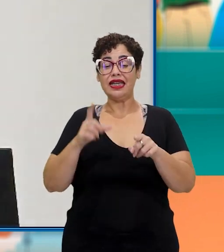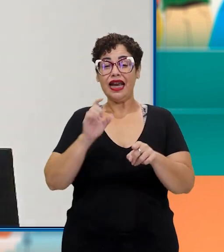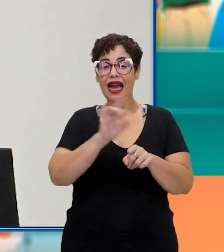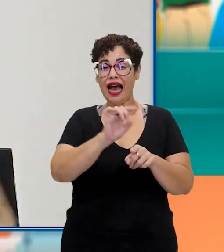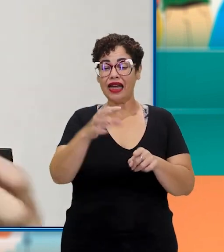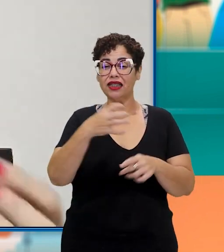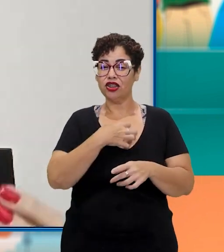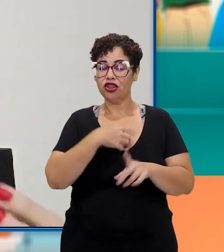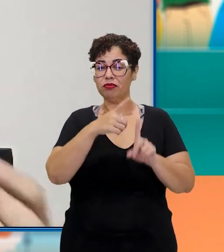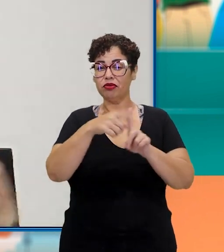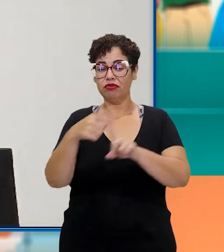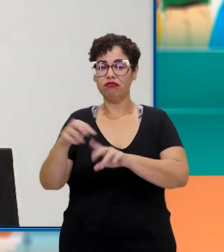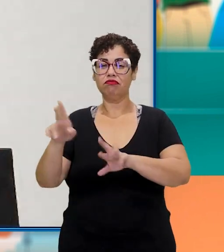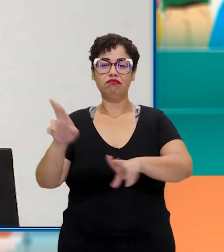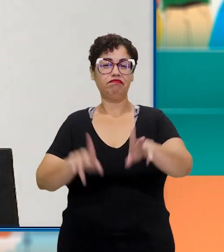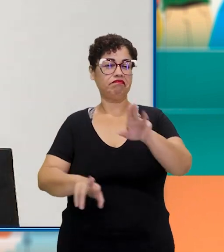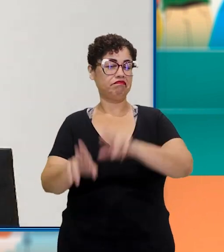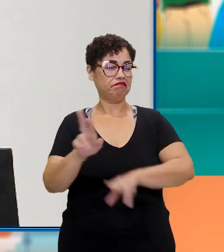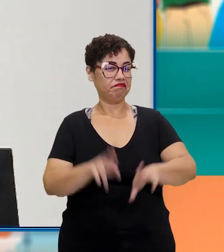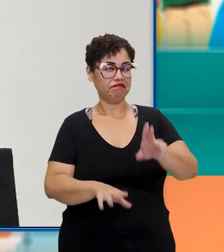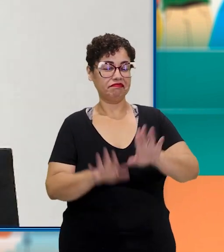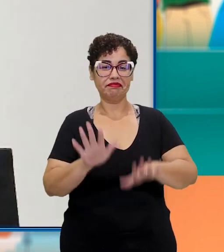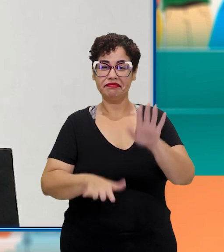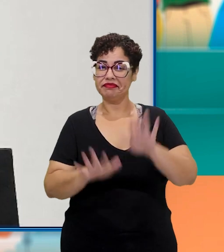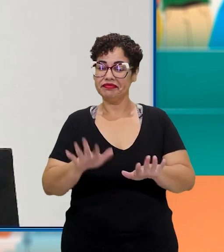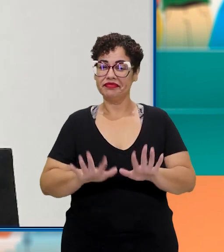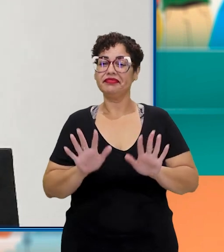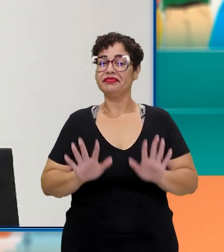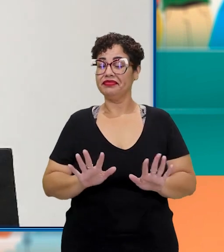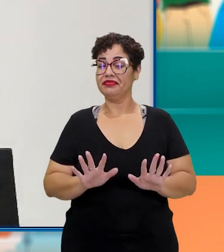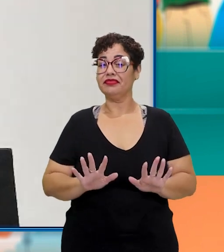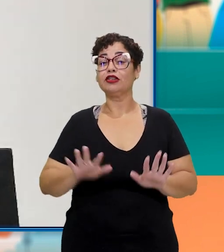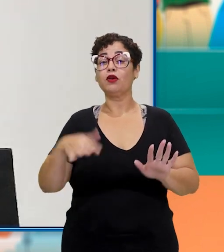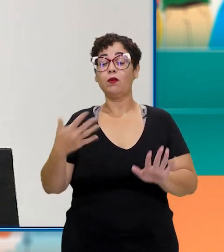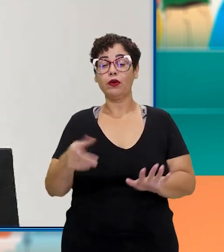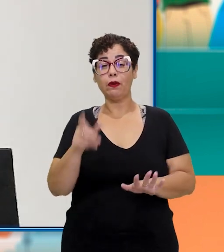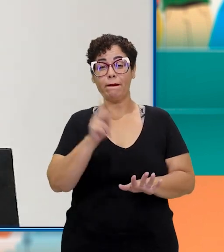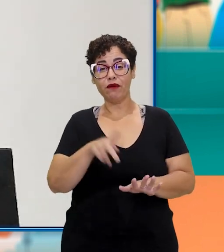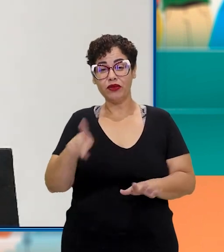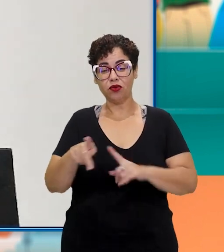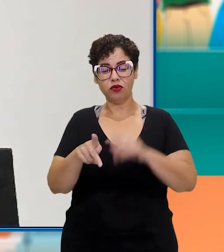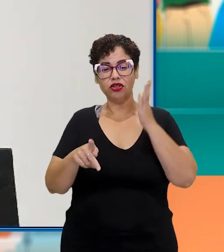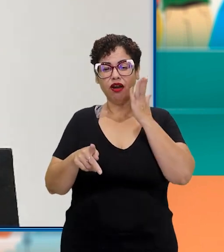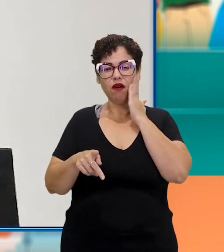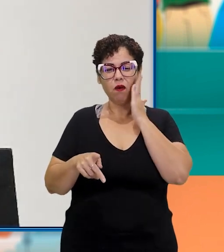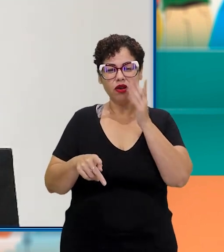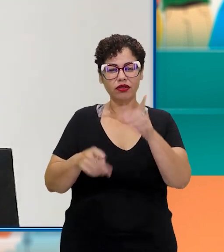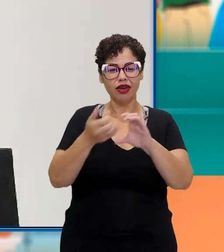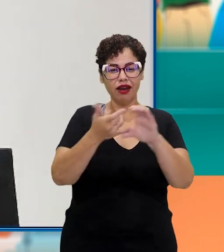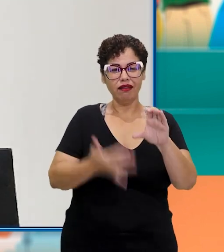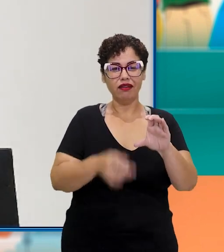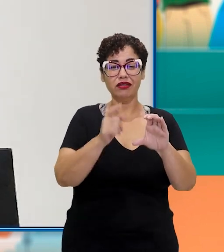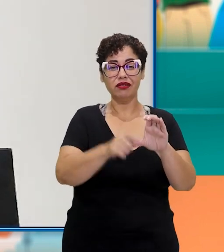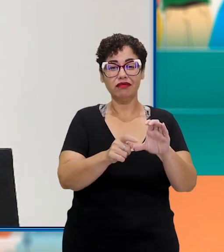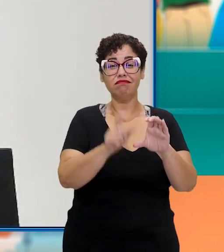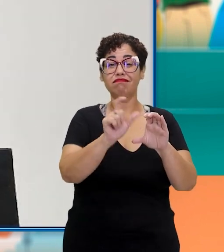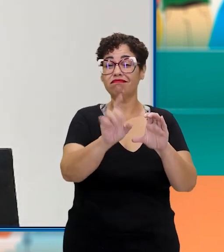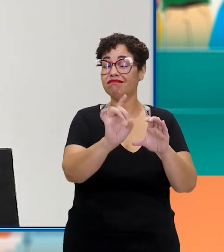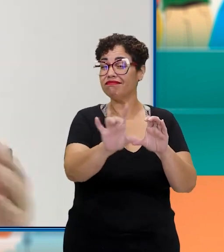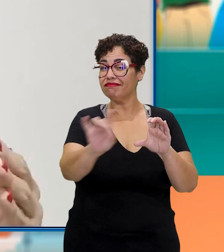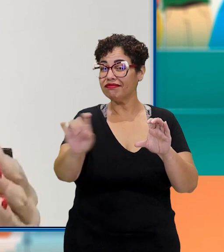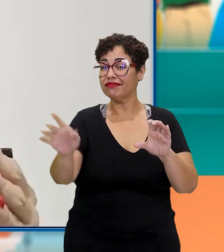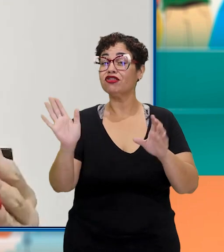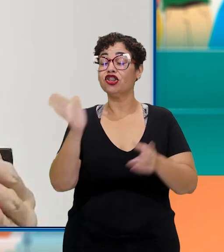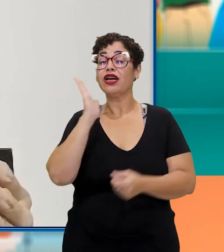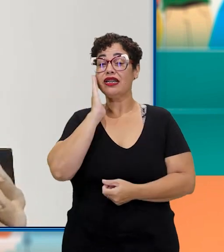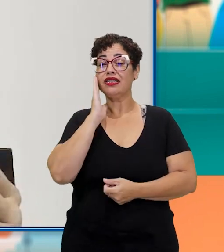vez que cada temperamento reage de modo diverso a essa situação. Quando o professor sabe lidar com a característica de